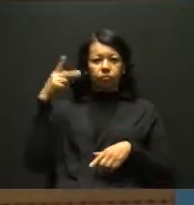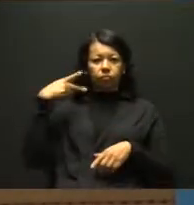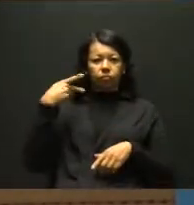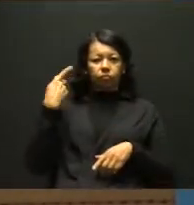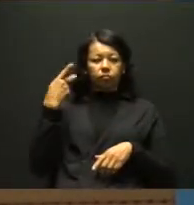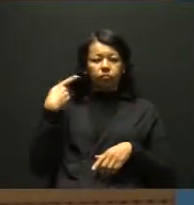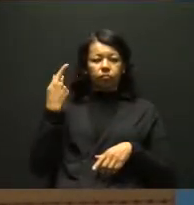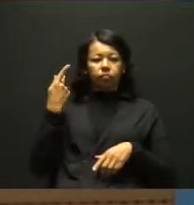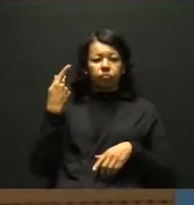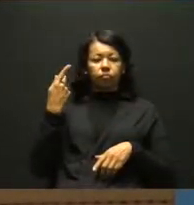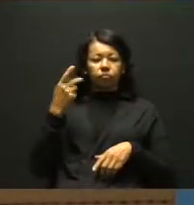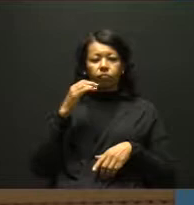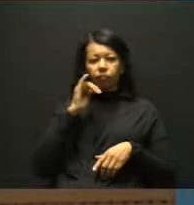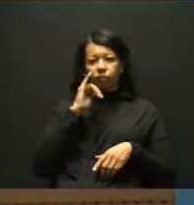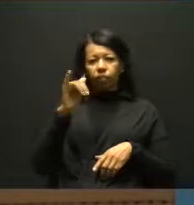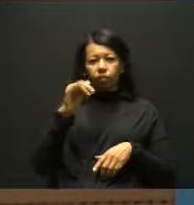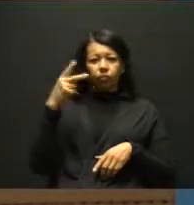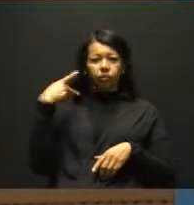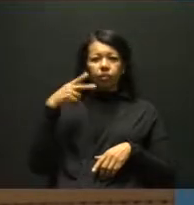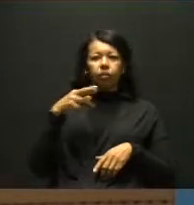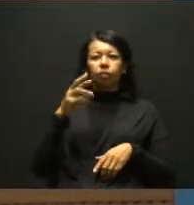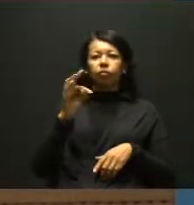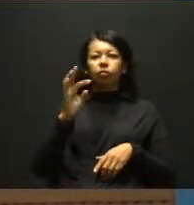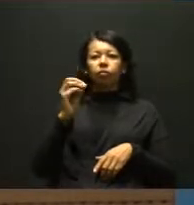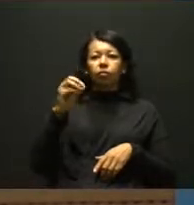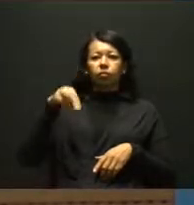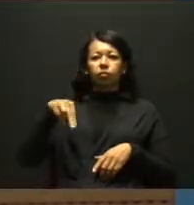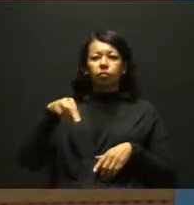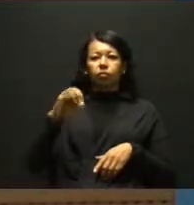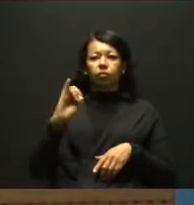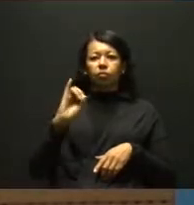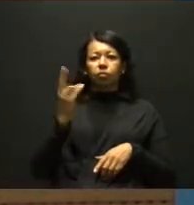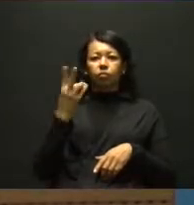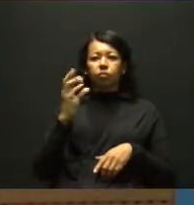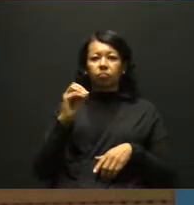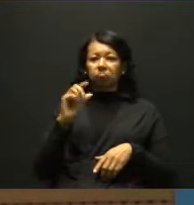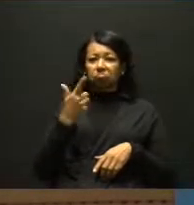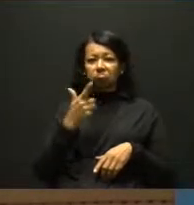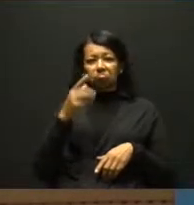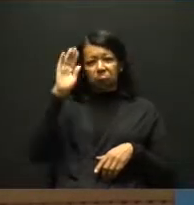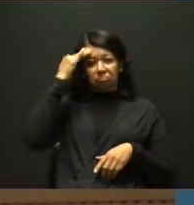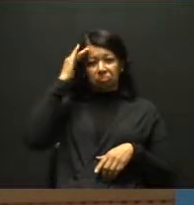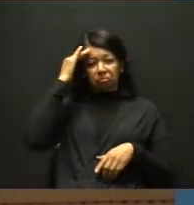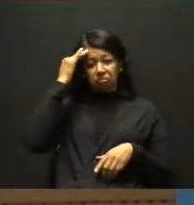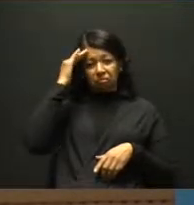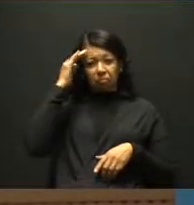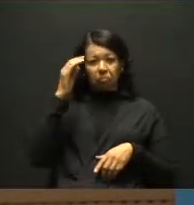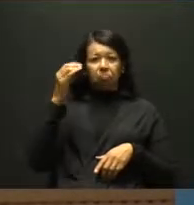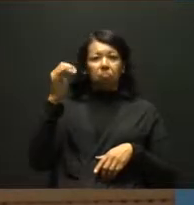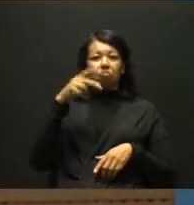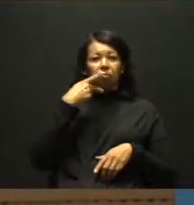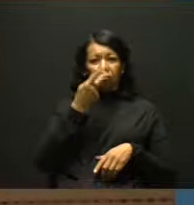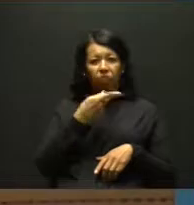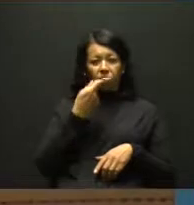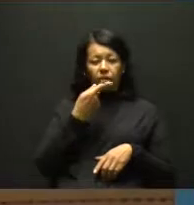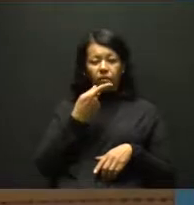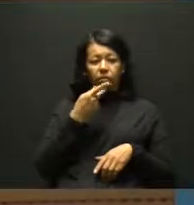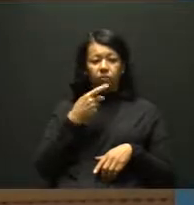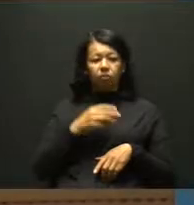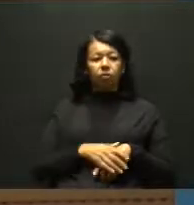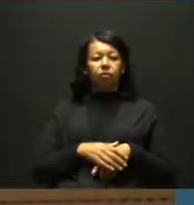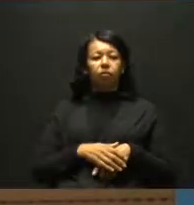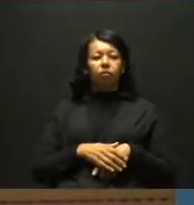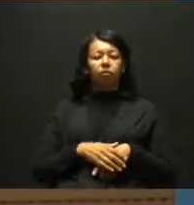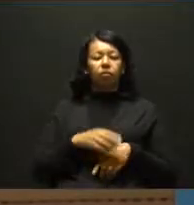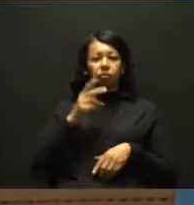dizer para o vereador tony vieira que vossas excelências que não entendeu o que eu disse eu disse e vou repetir o vereador